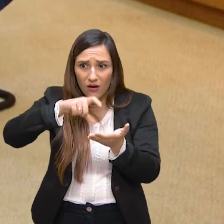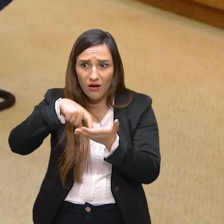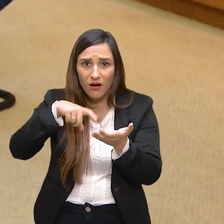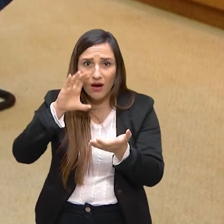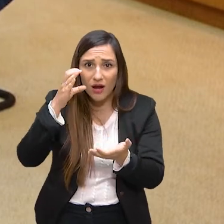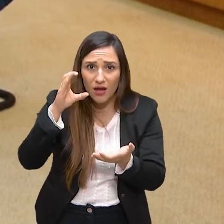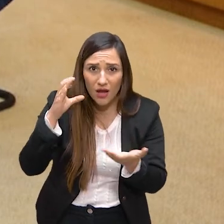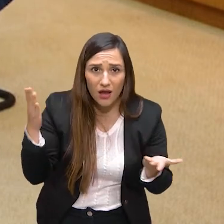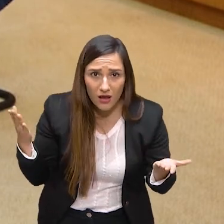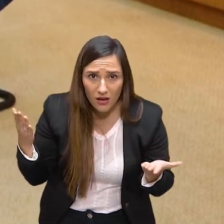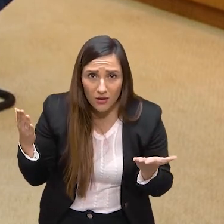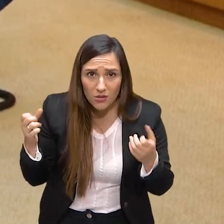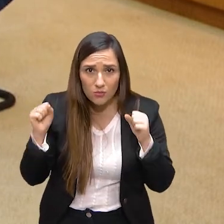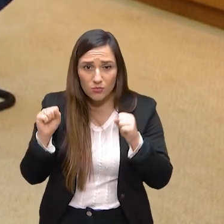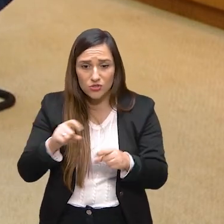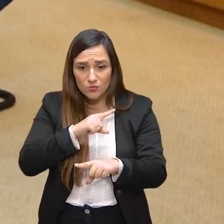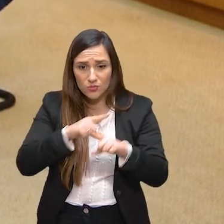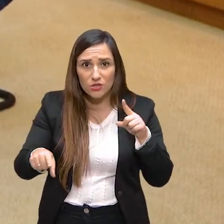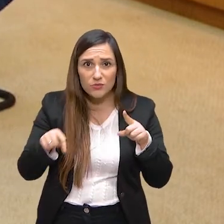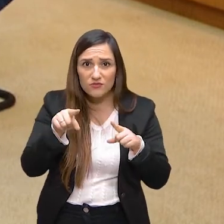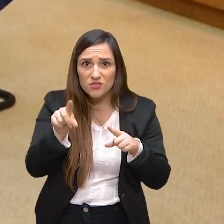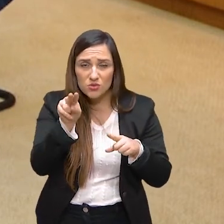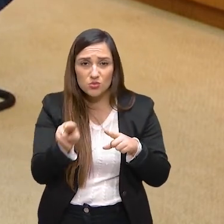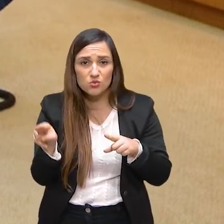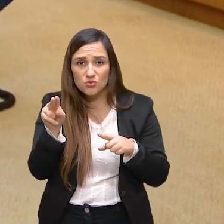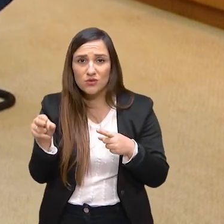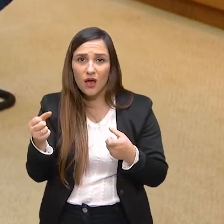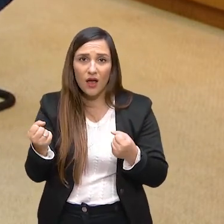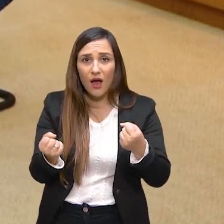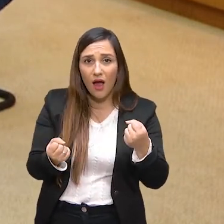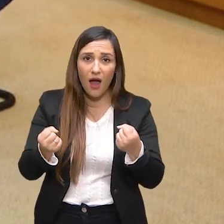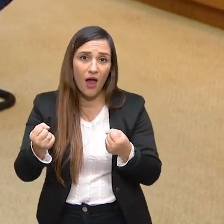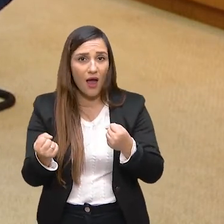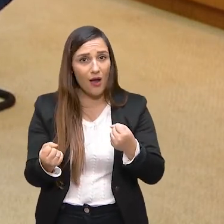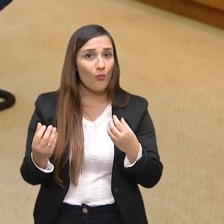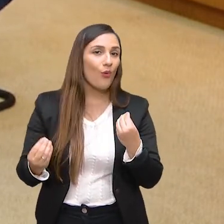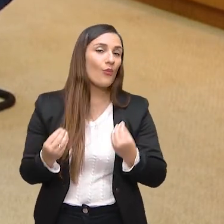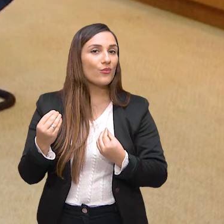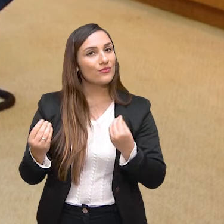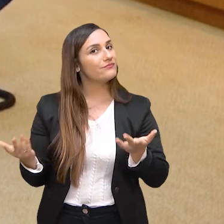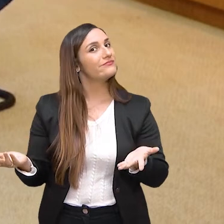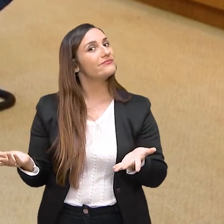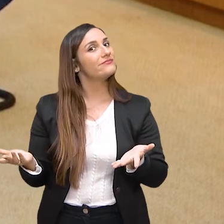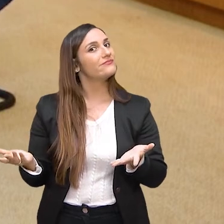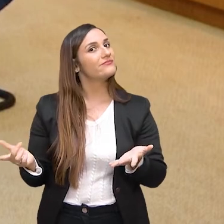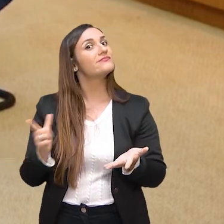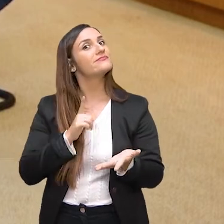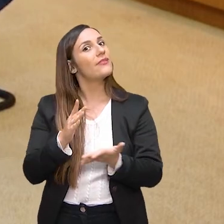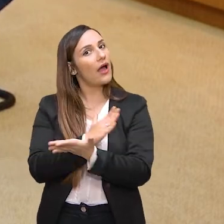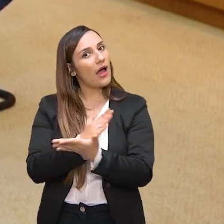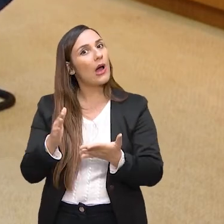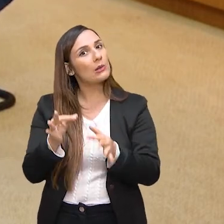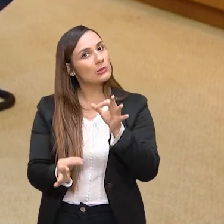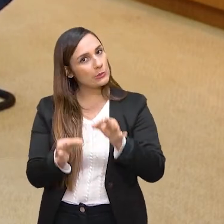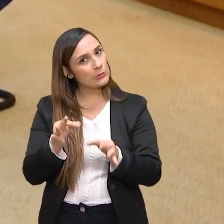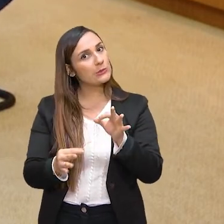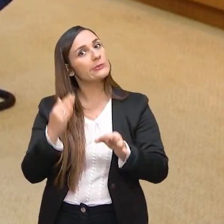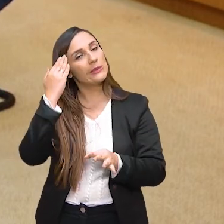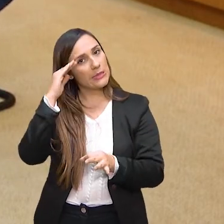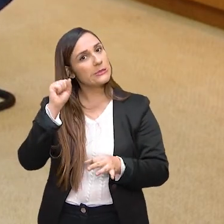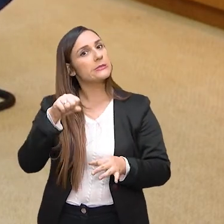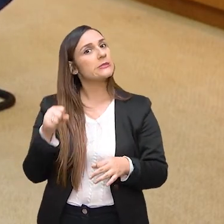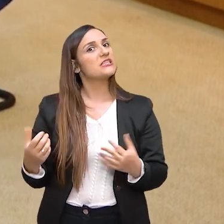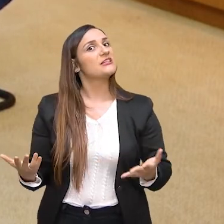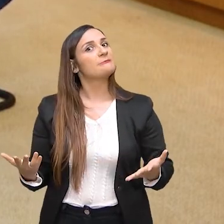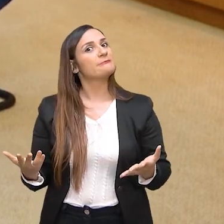o juiz pode proibir que essa pessoa circule com o veículo. Então, volta e meia tem juiz entendendo que pode, em caso de